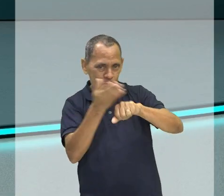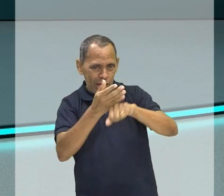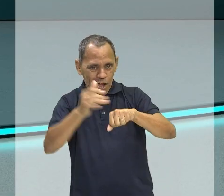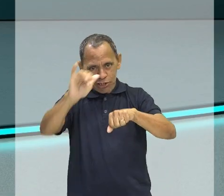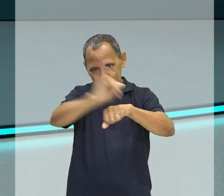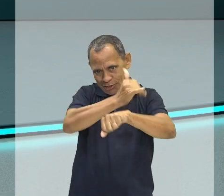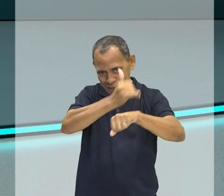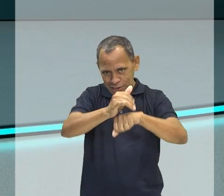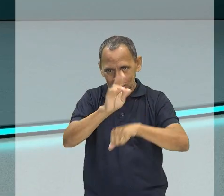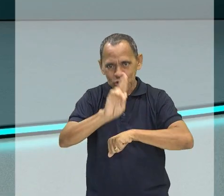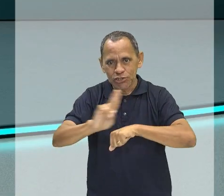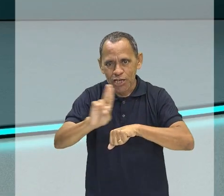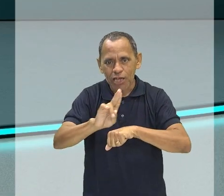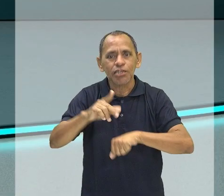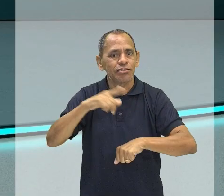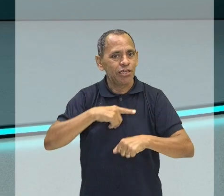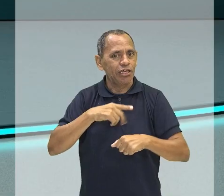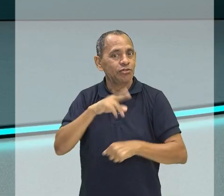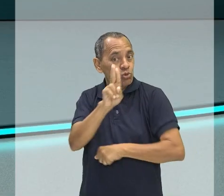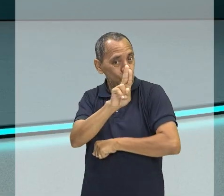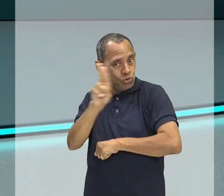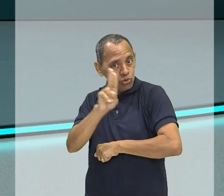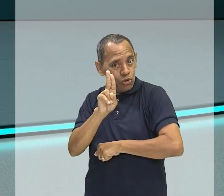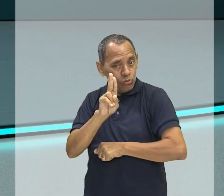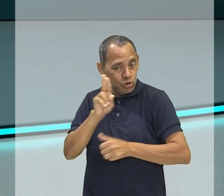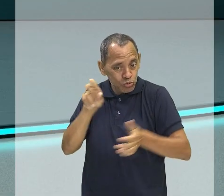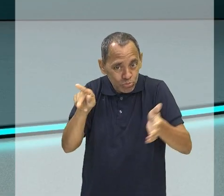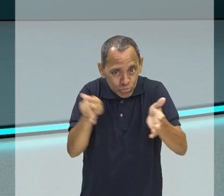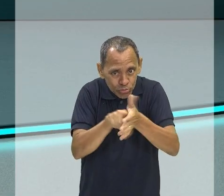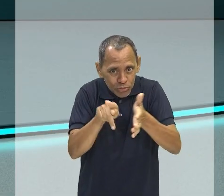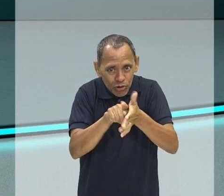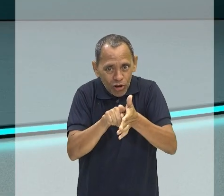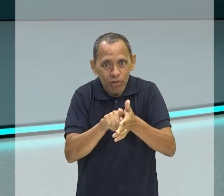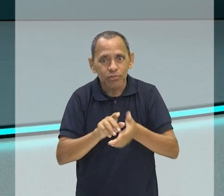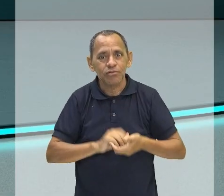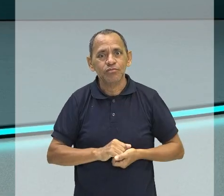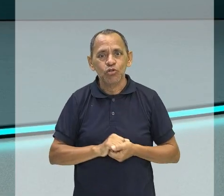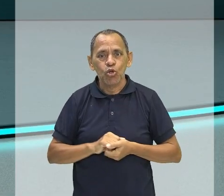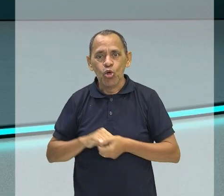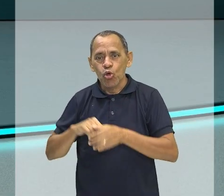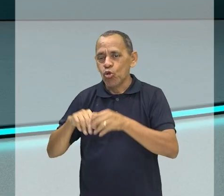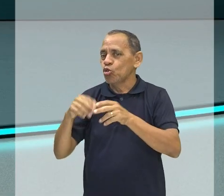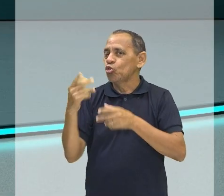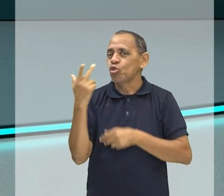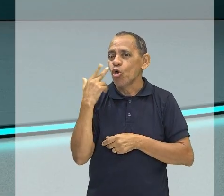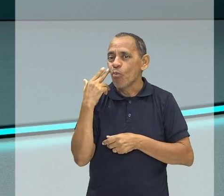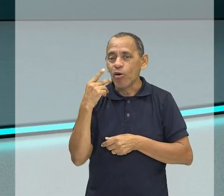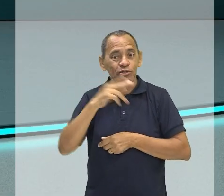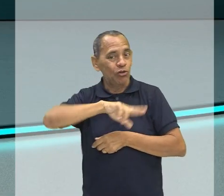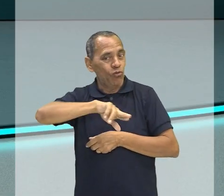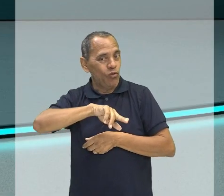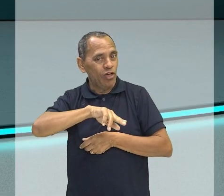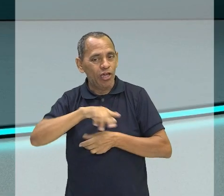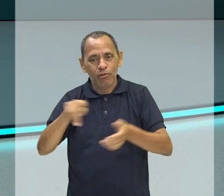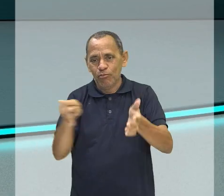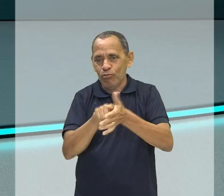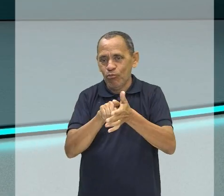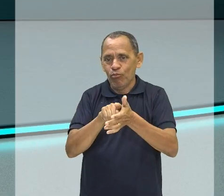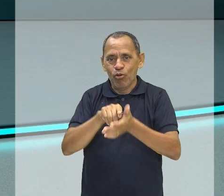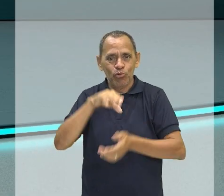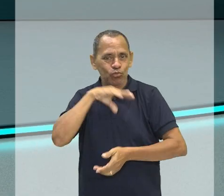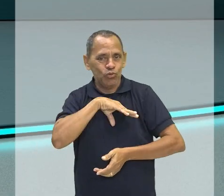nomes específicos que não é muito comum da nossa língua, né? Então, você